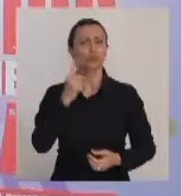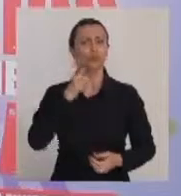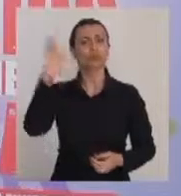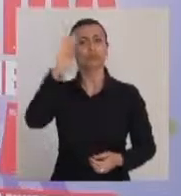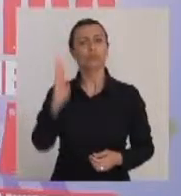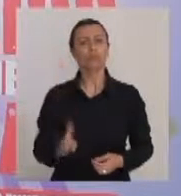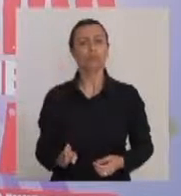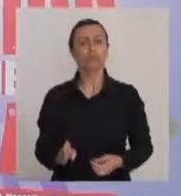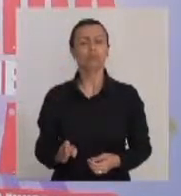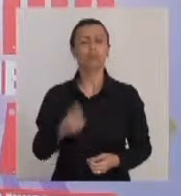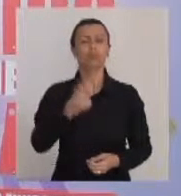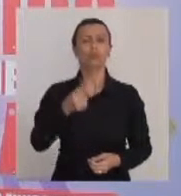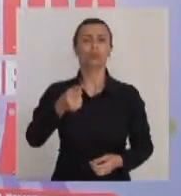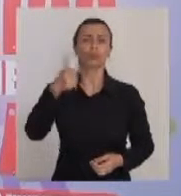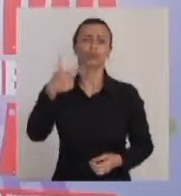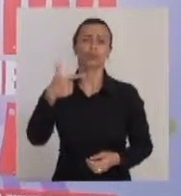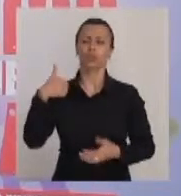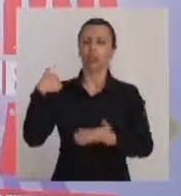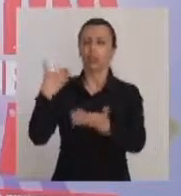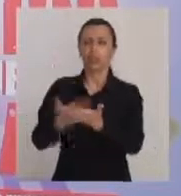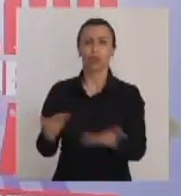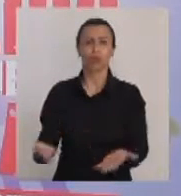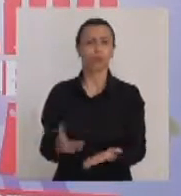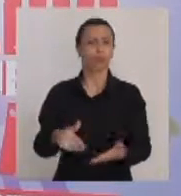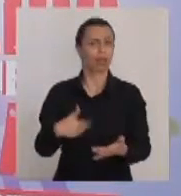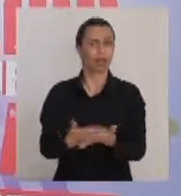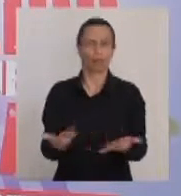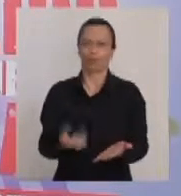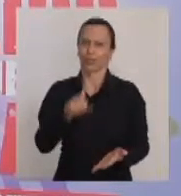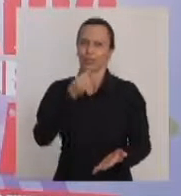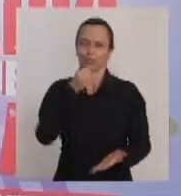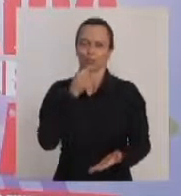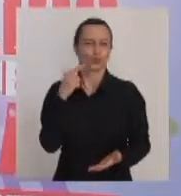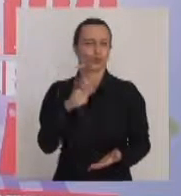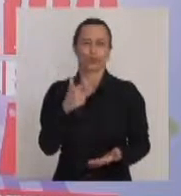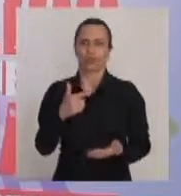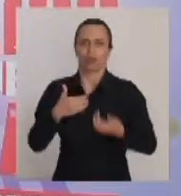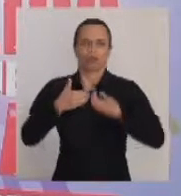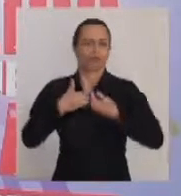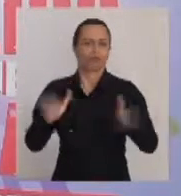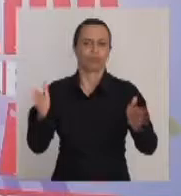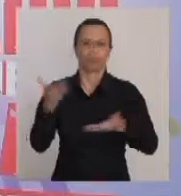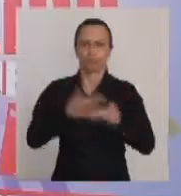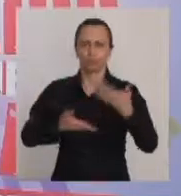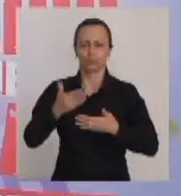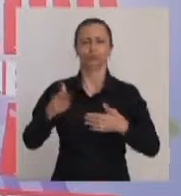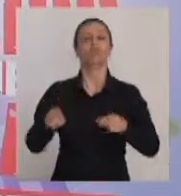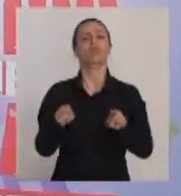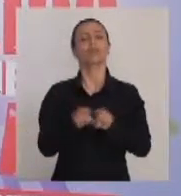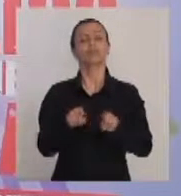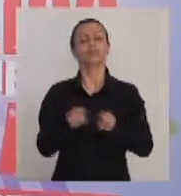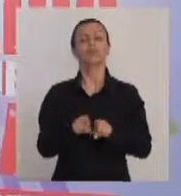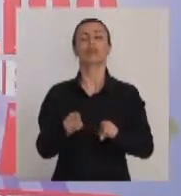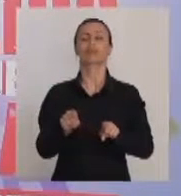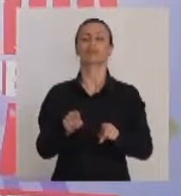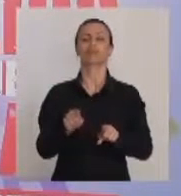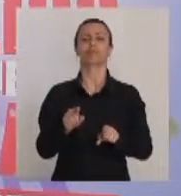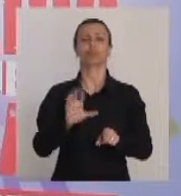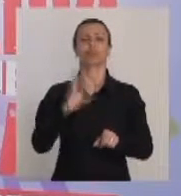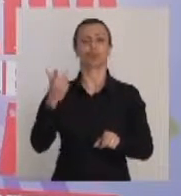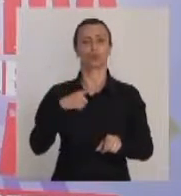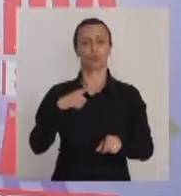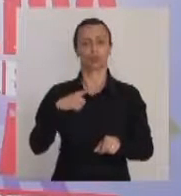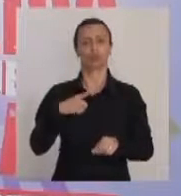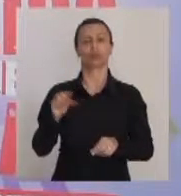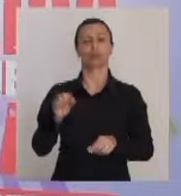da comunidade surda brasileira desde 2002, mas infelizmente isso ainda não está ocorrendo. E outra coisa